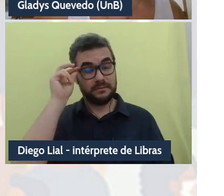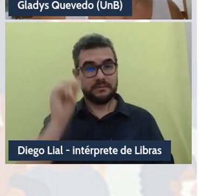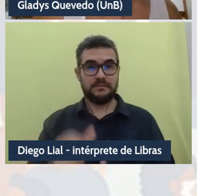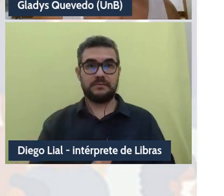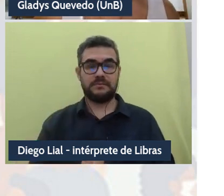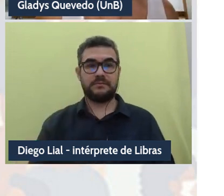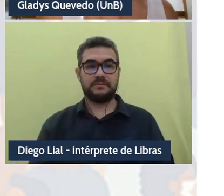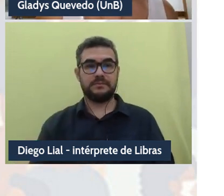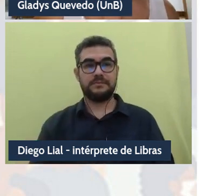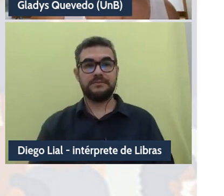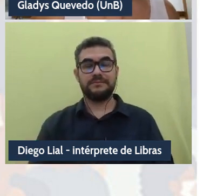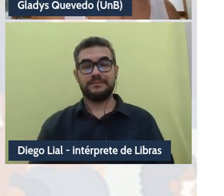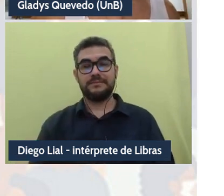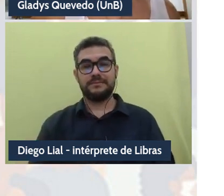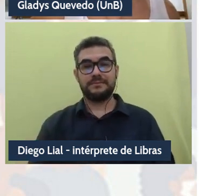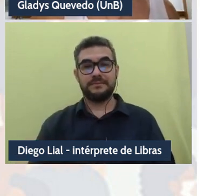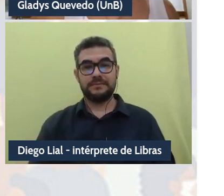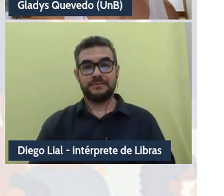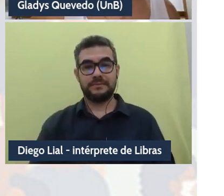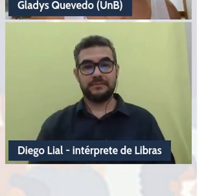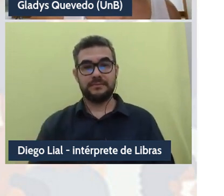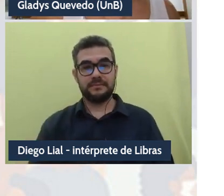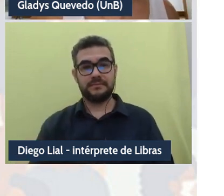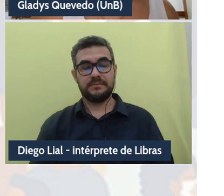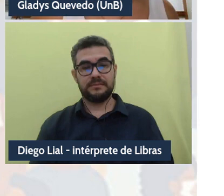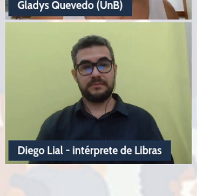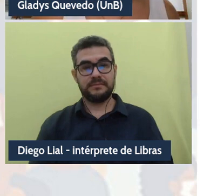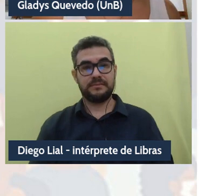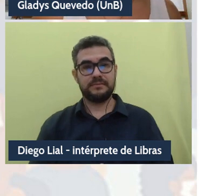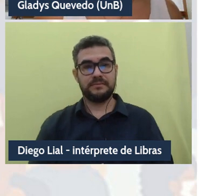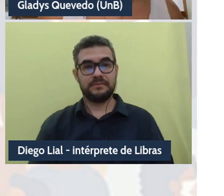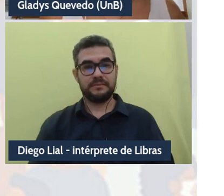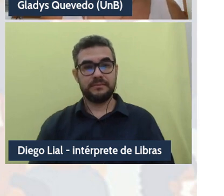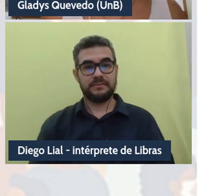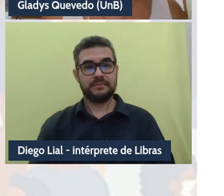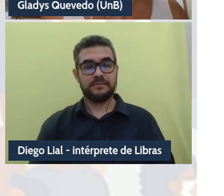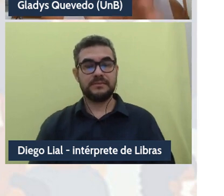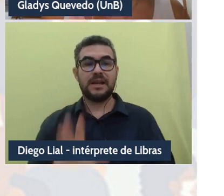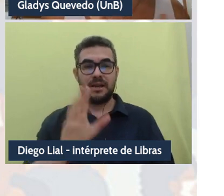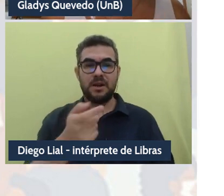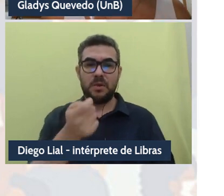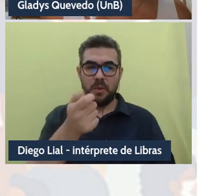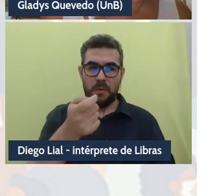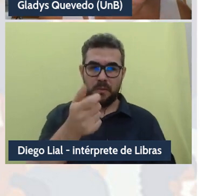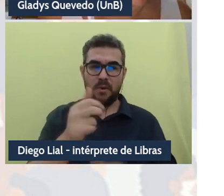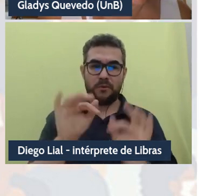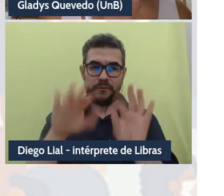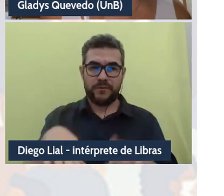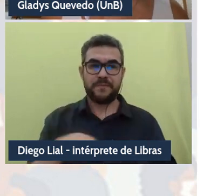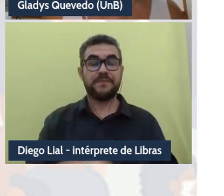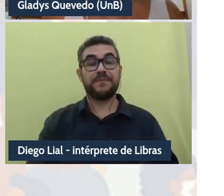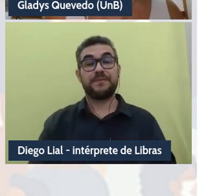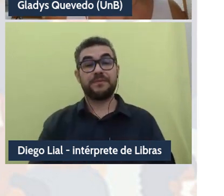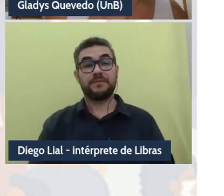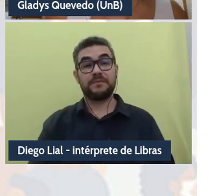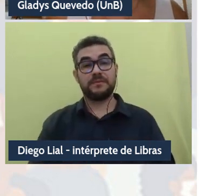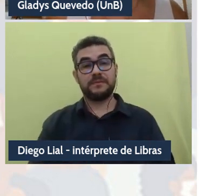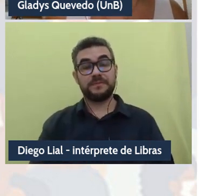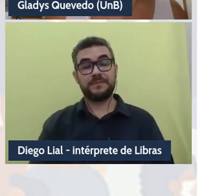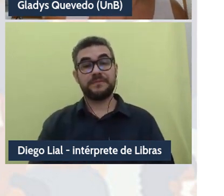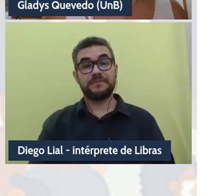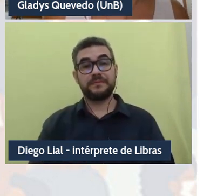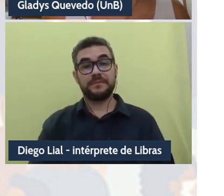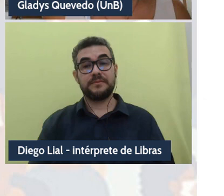complicam um pouquinho quando chove muito. Bom, eu estou finalizando já, conversando um pouquinho com o final da fala da